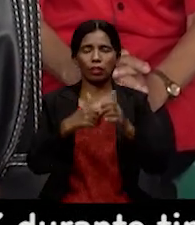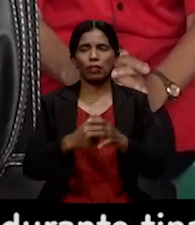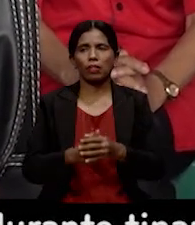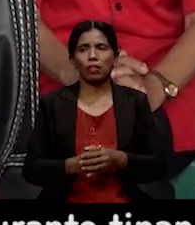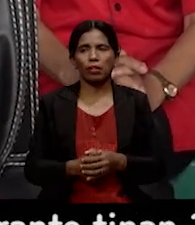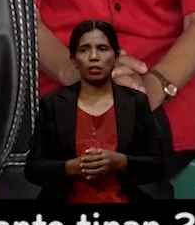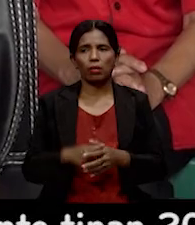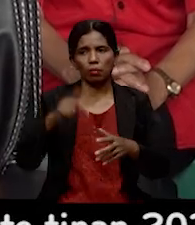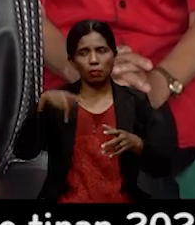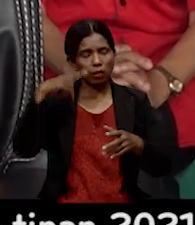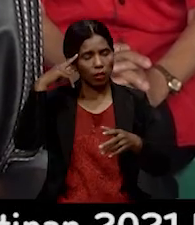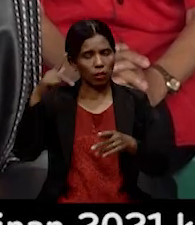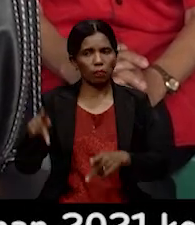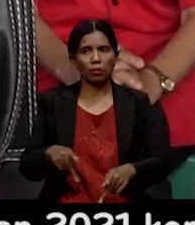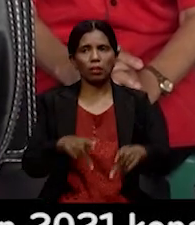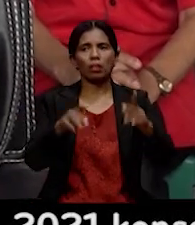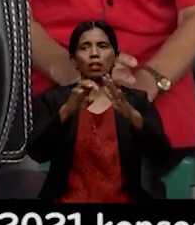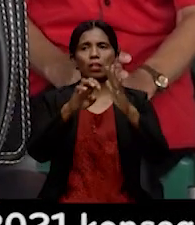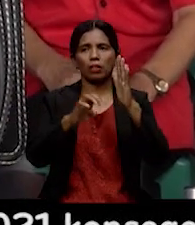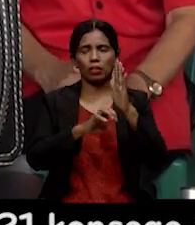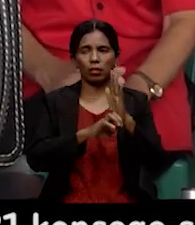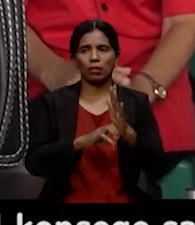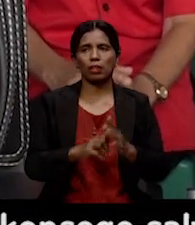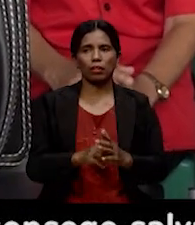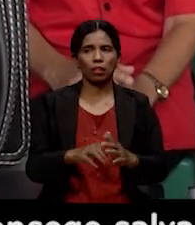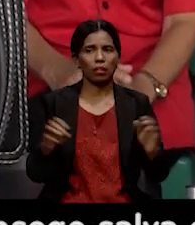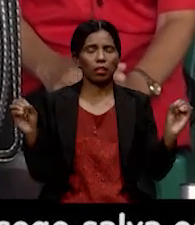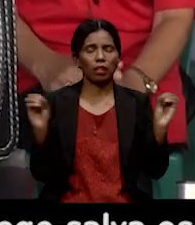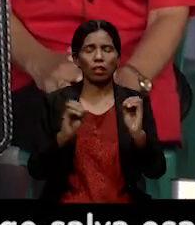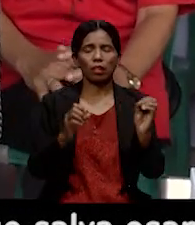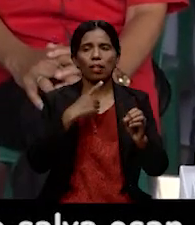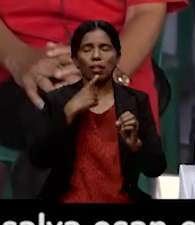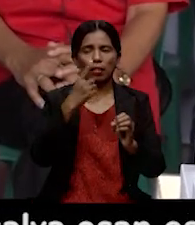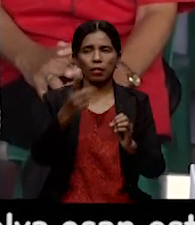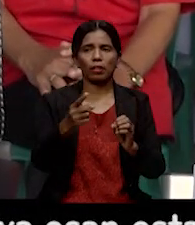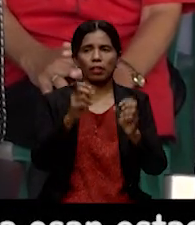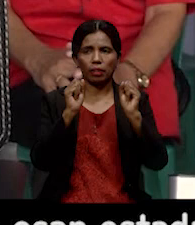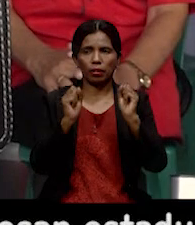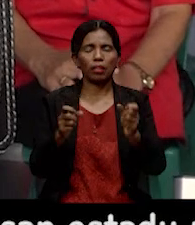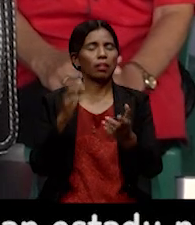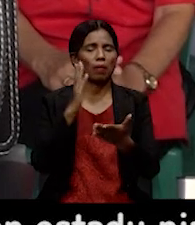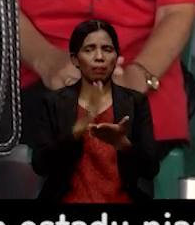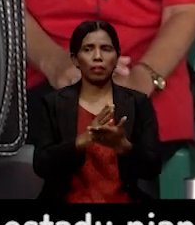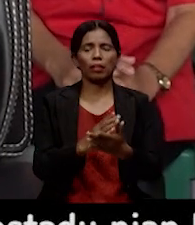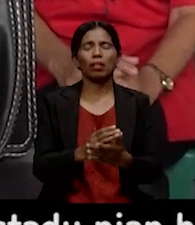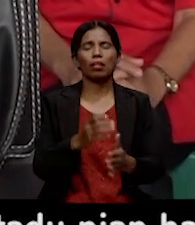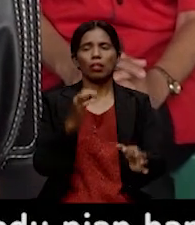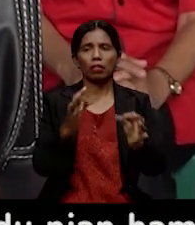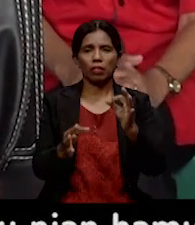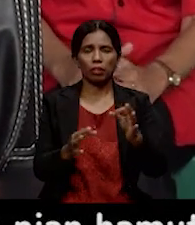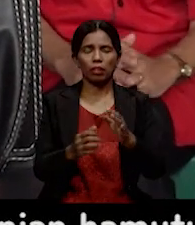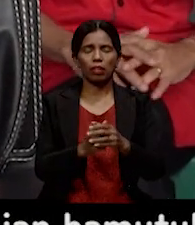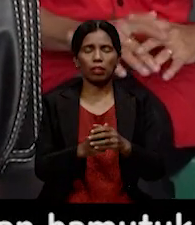politiko publiko ninian istadu nian. La ne la hati terdete dia kata tengki suspende. Porque mandato Presidente